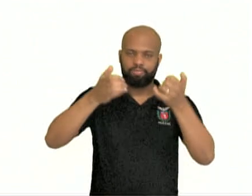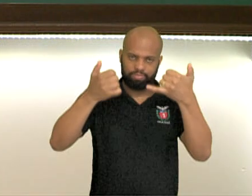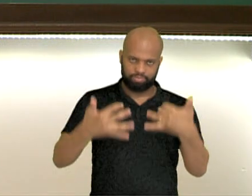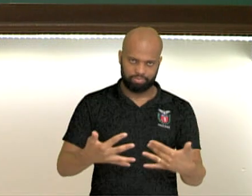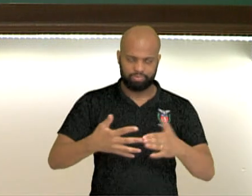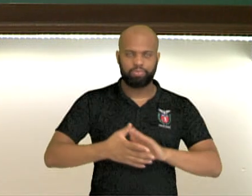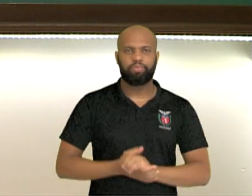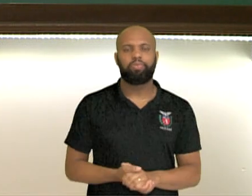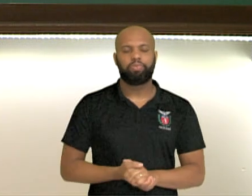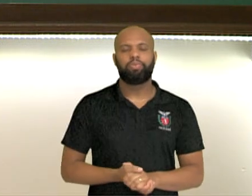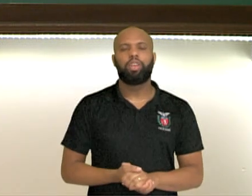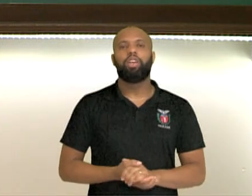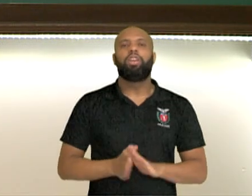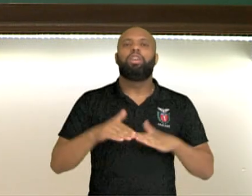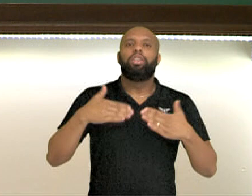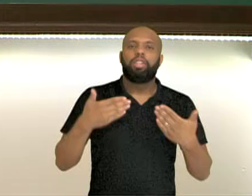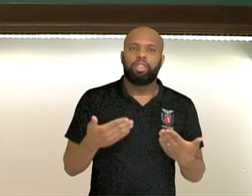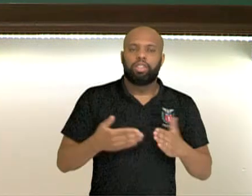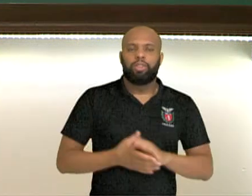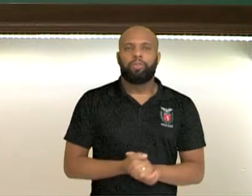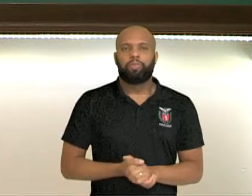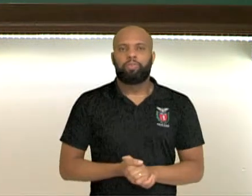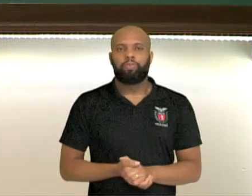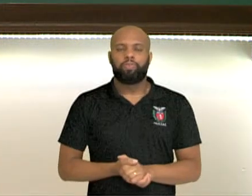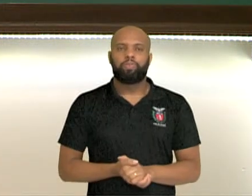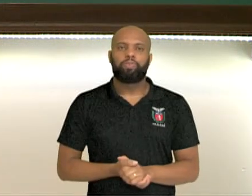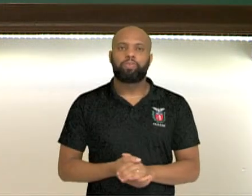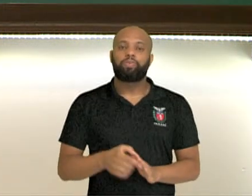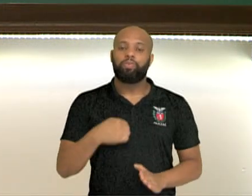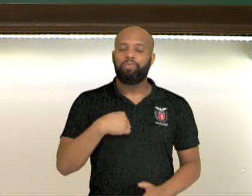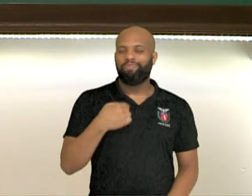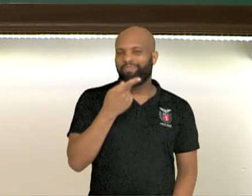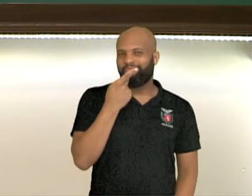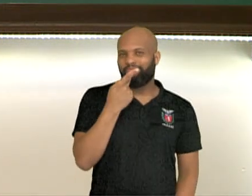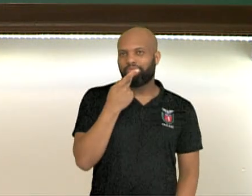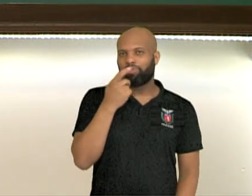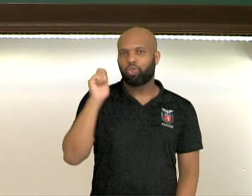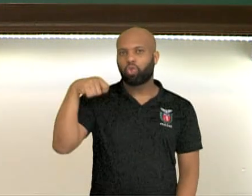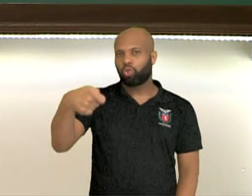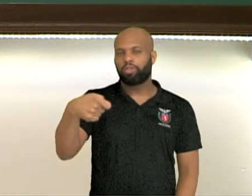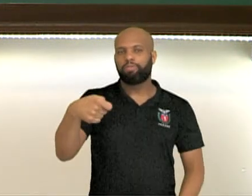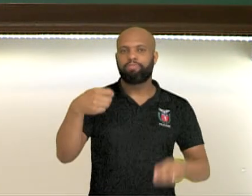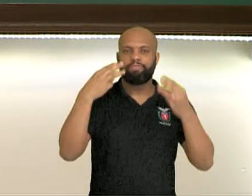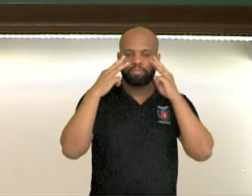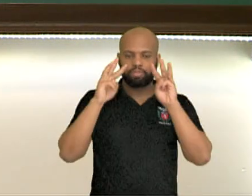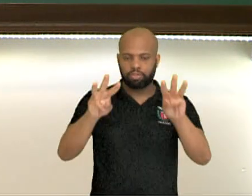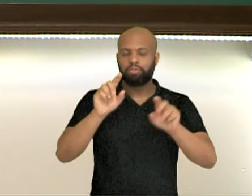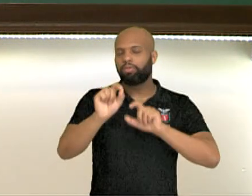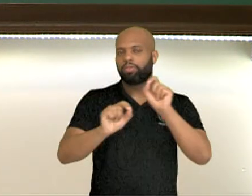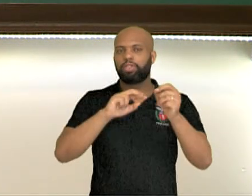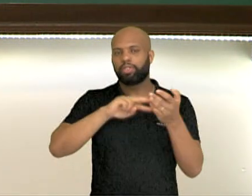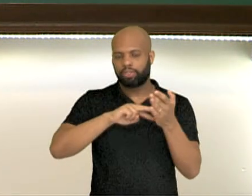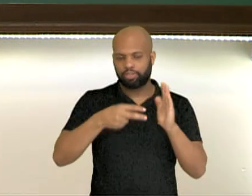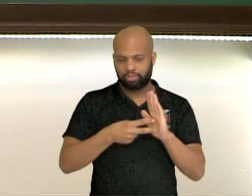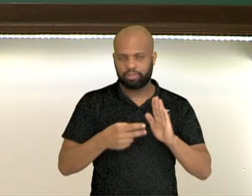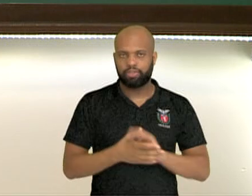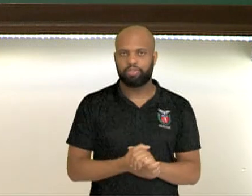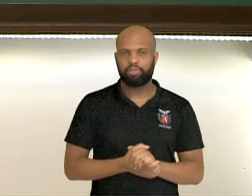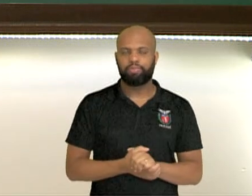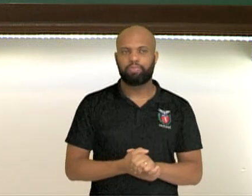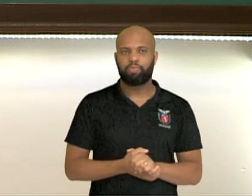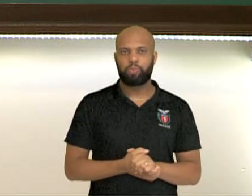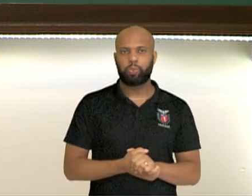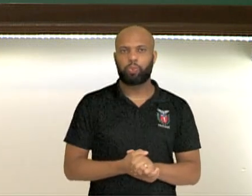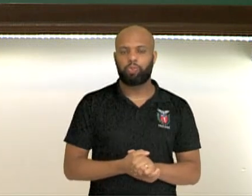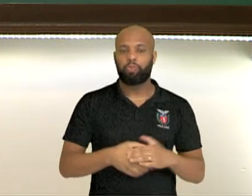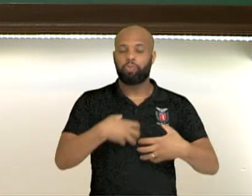aula. Então, pessoal, quando falamos em Maquiavel, nós falamos numa acepção